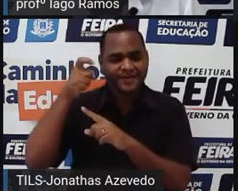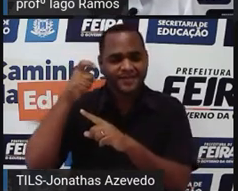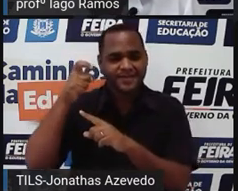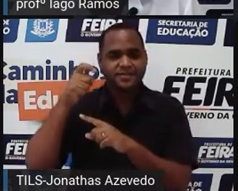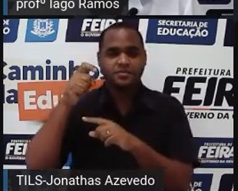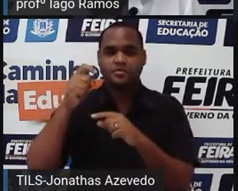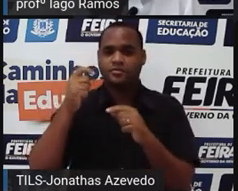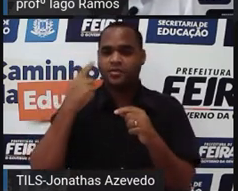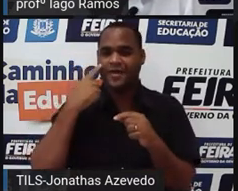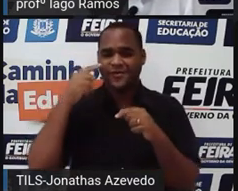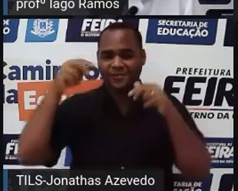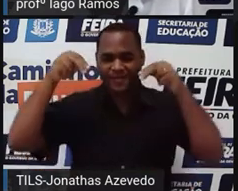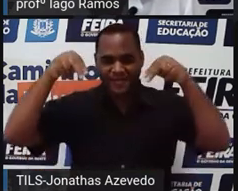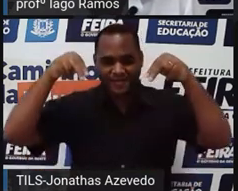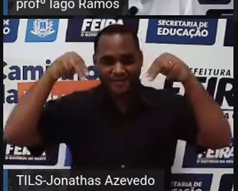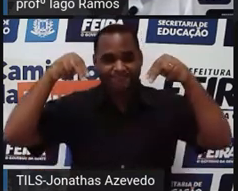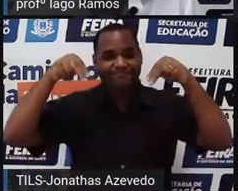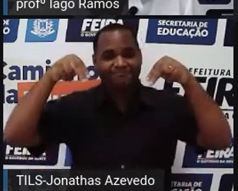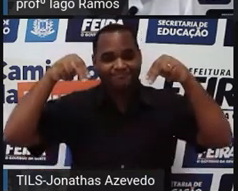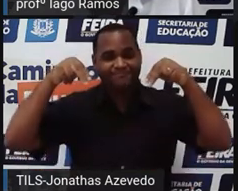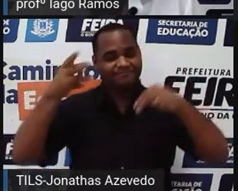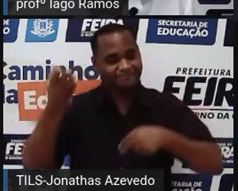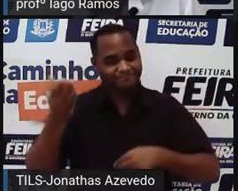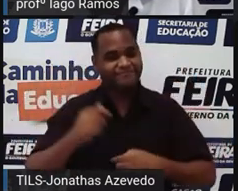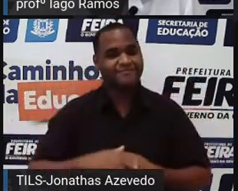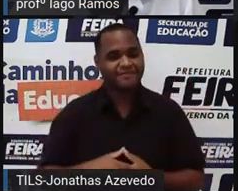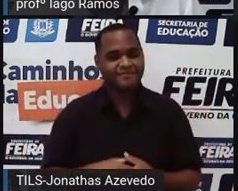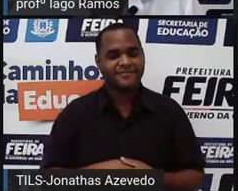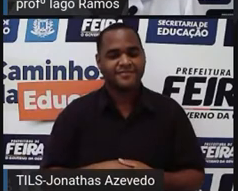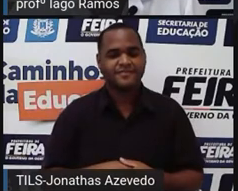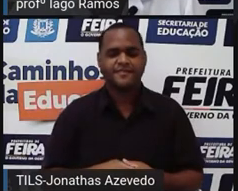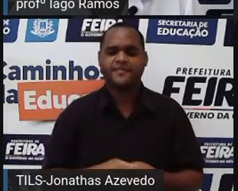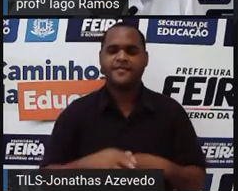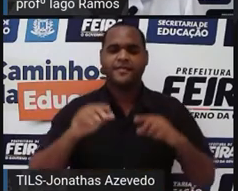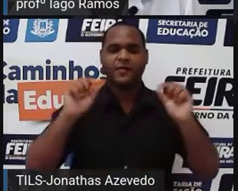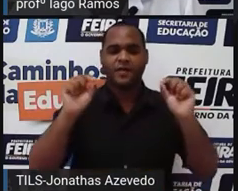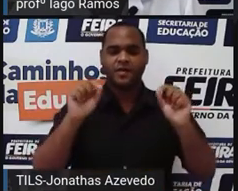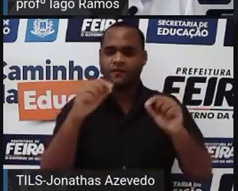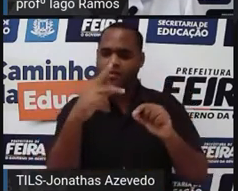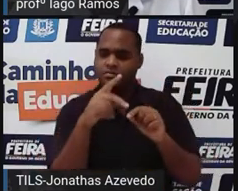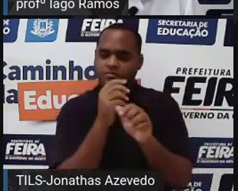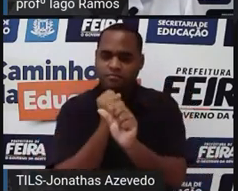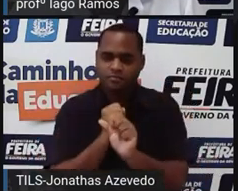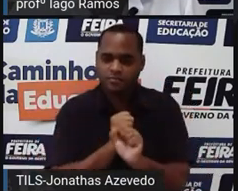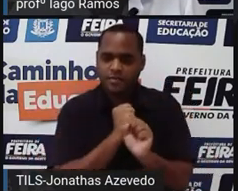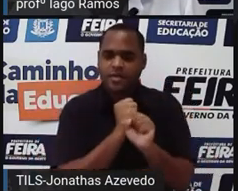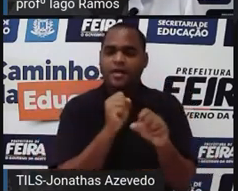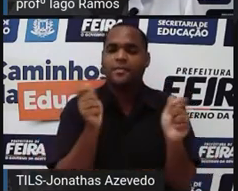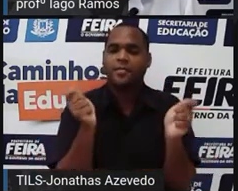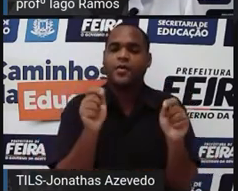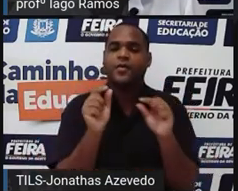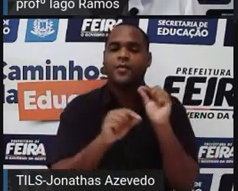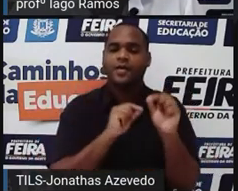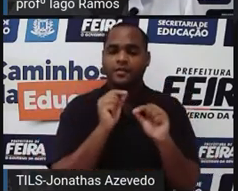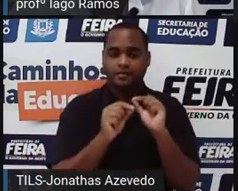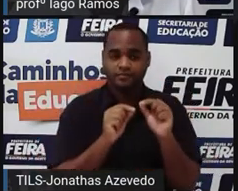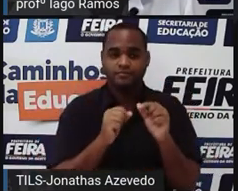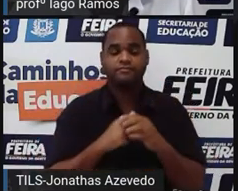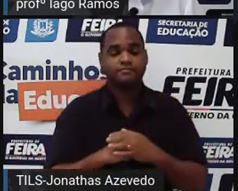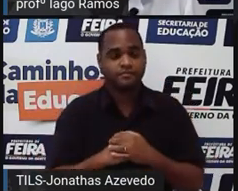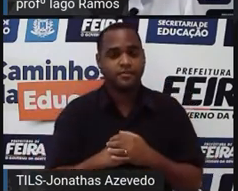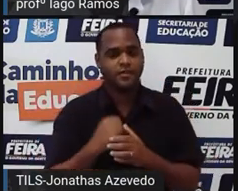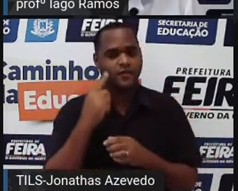são iguais, ó, a letra N, tá vendo? Então, para calcular isso aqui, basta você fazer assim, ó, pega o